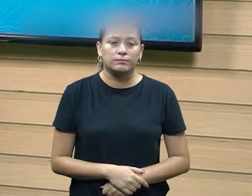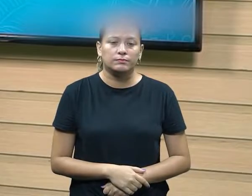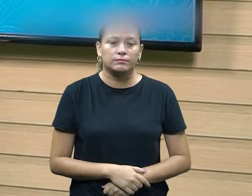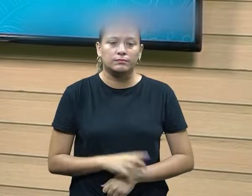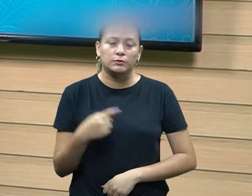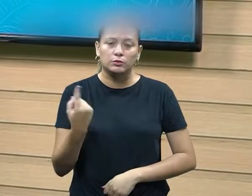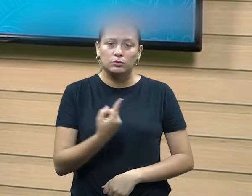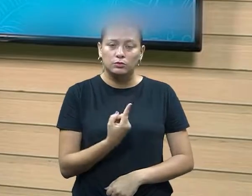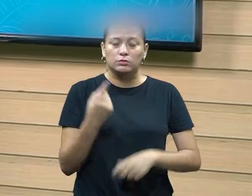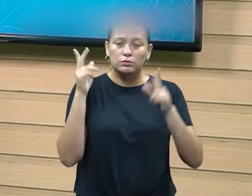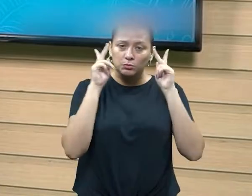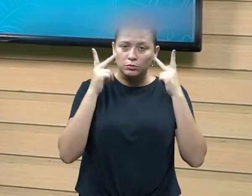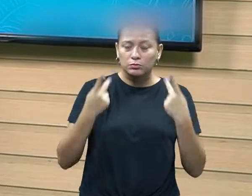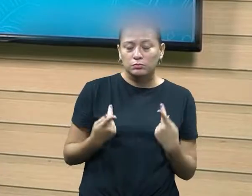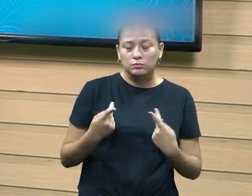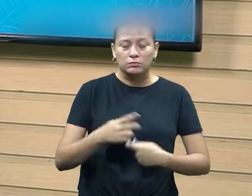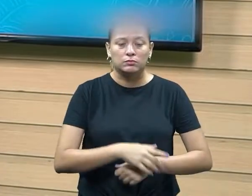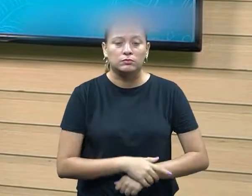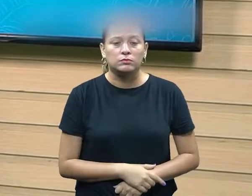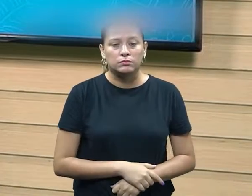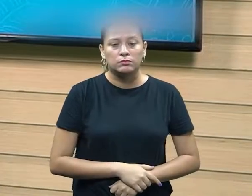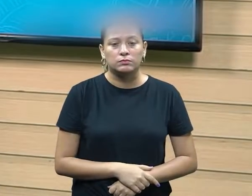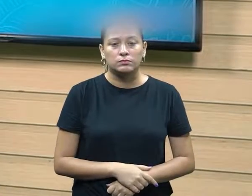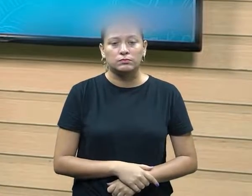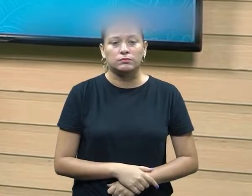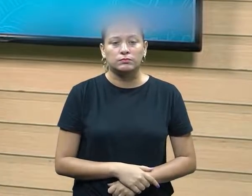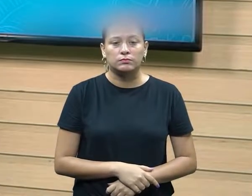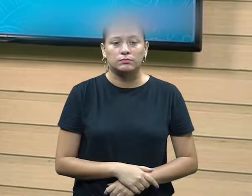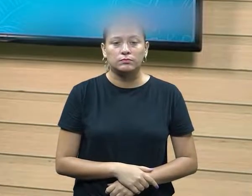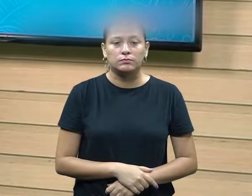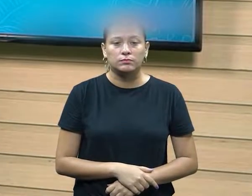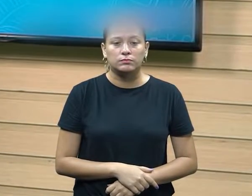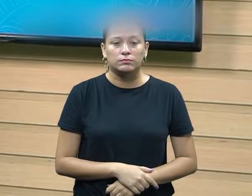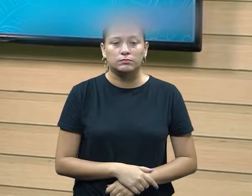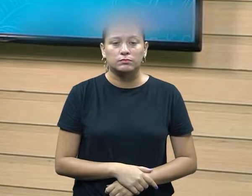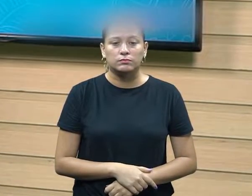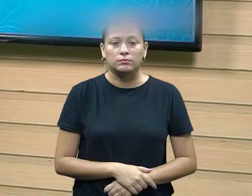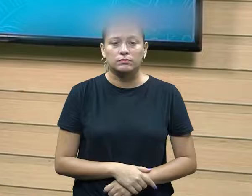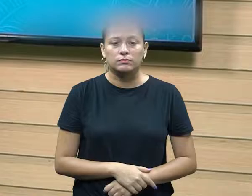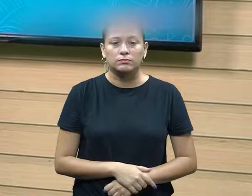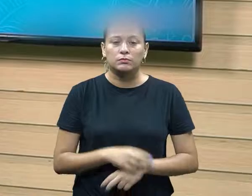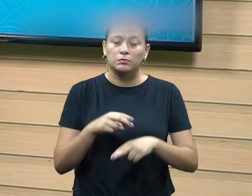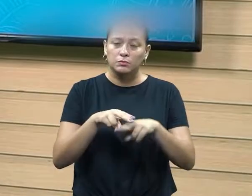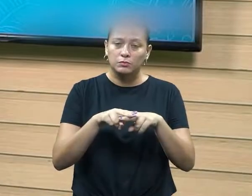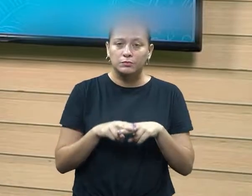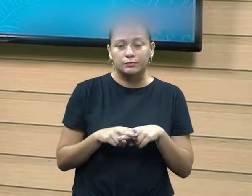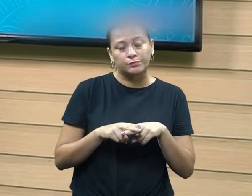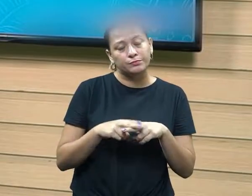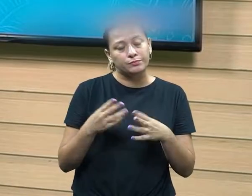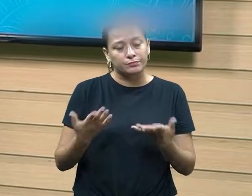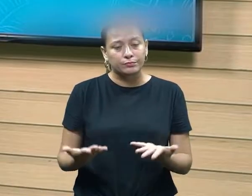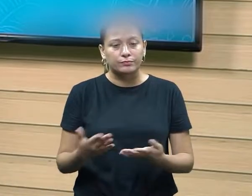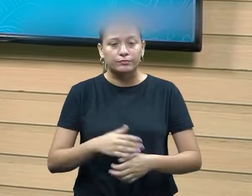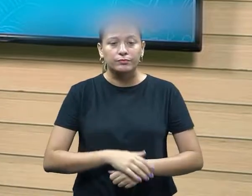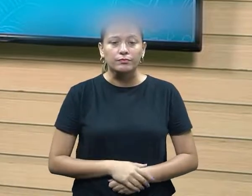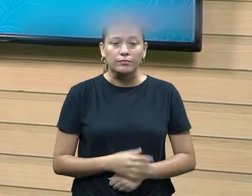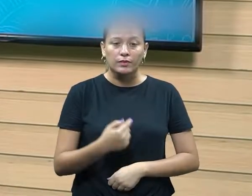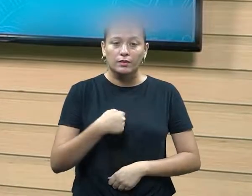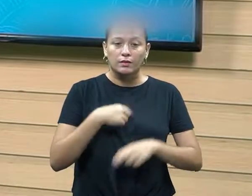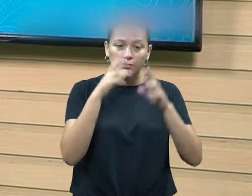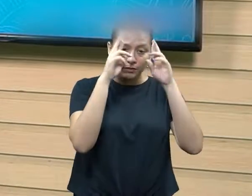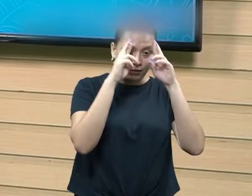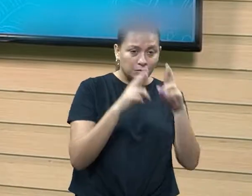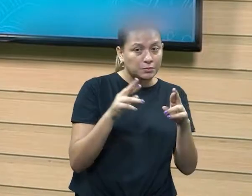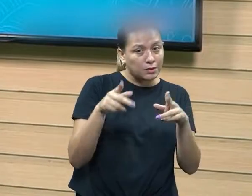Nós somos diferentes, mas iguais justamente nessa condição que é de ser humano. Portanto, se eu sou humano, eu me respeito e tenho